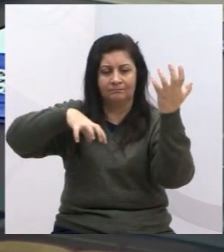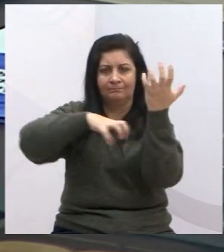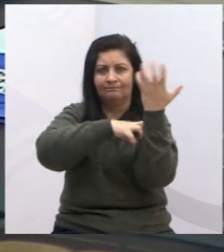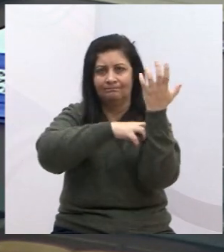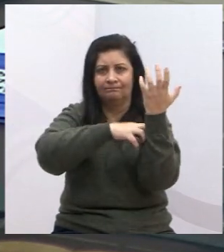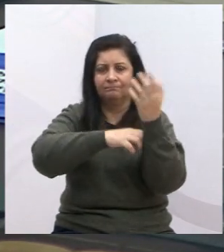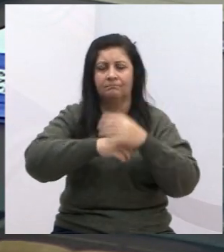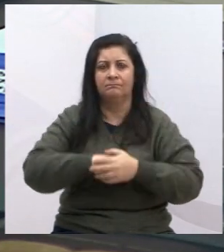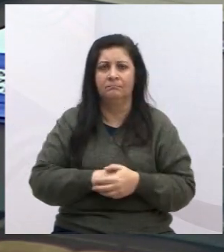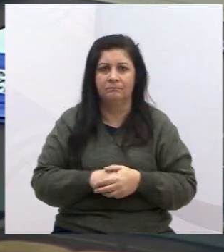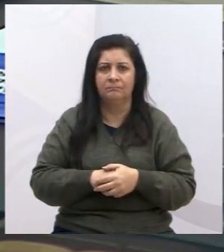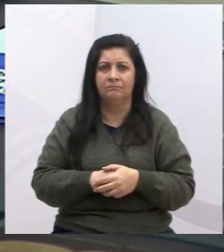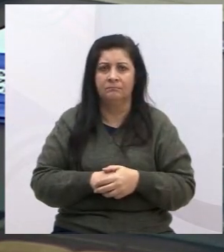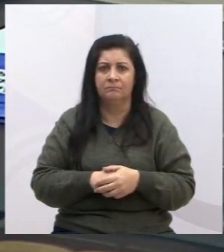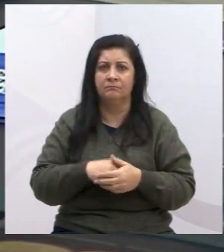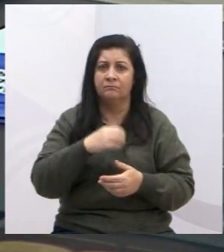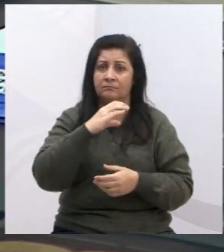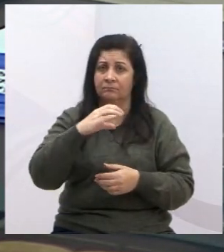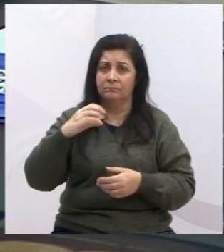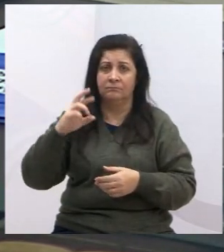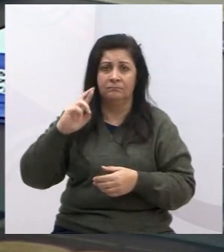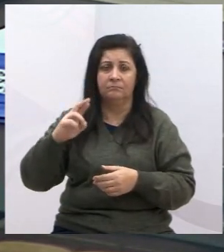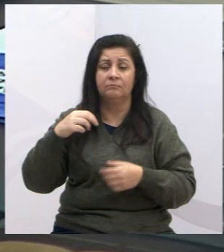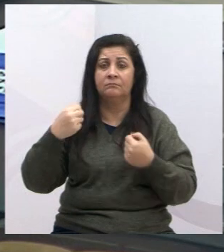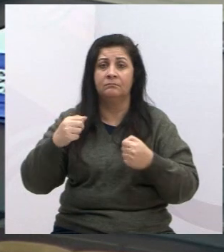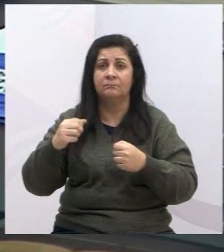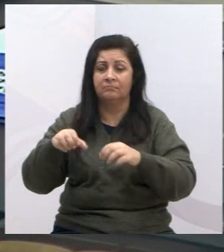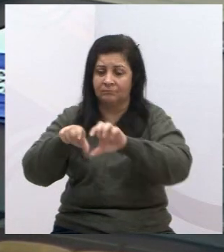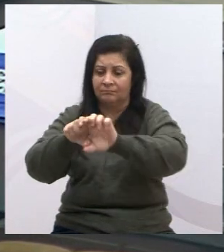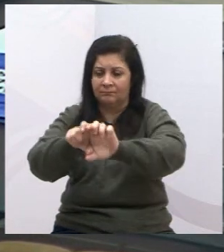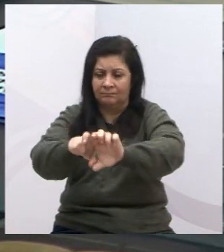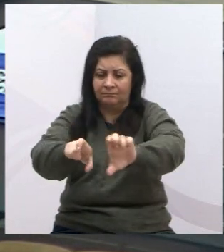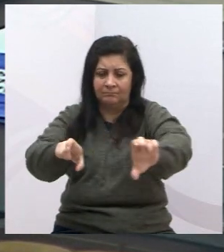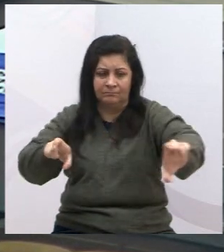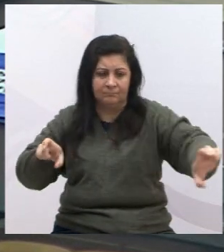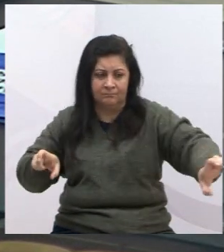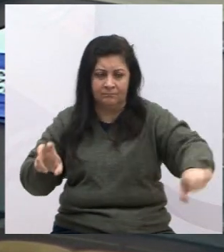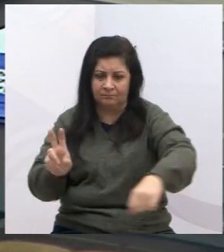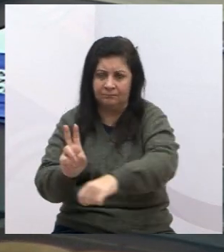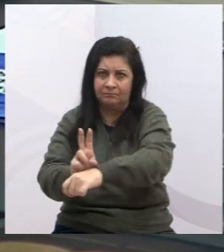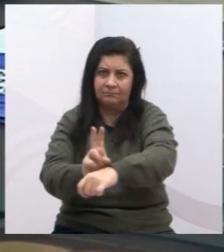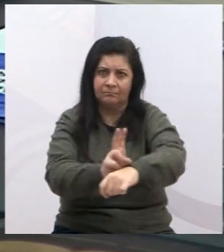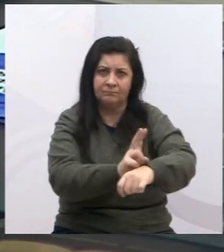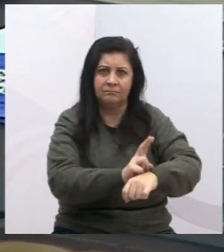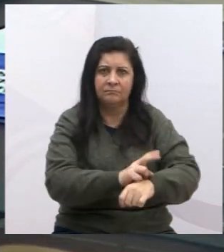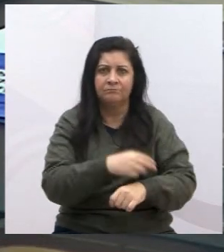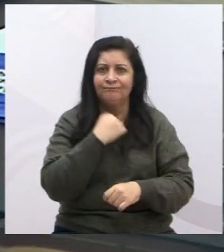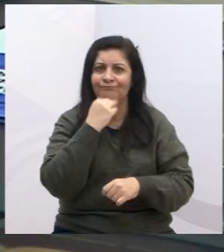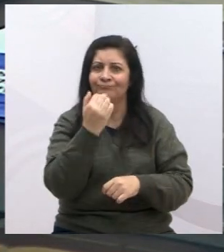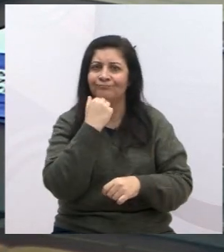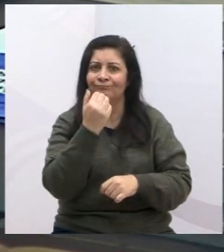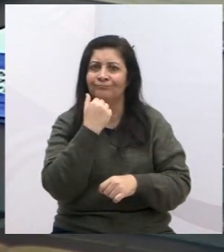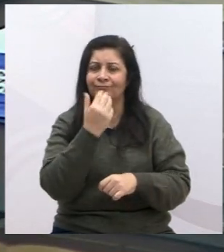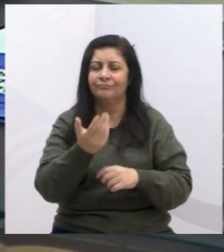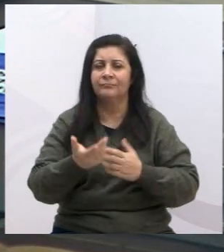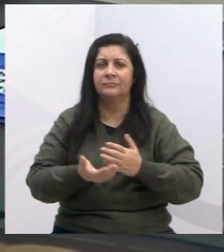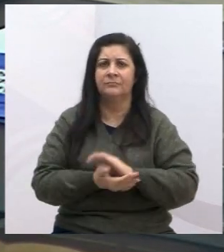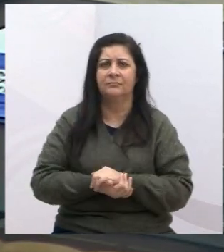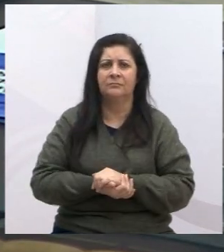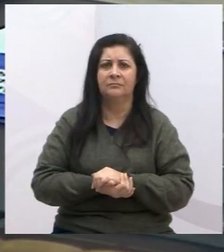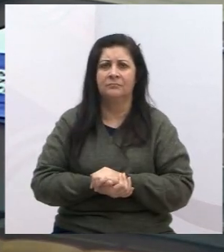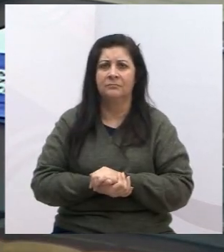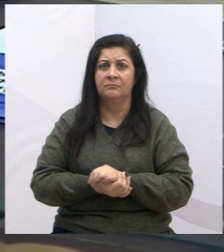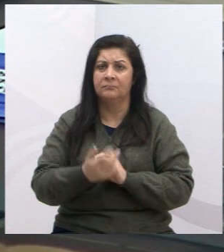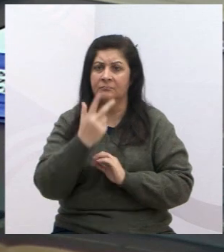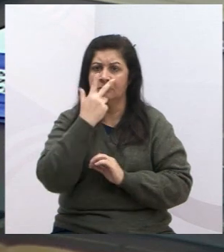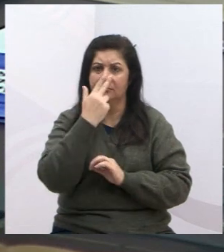Então quero que a CCR Nova Dutra coloque um guarda-reio lá. Até agora não fizeram nada. Parece que a